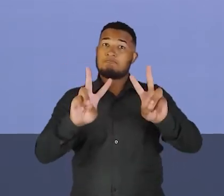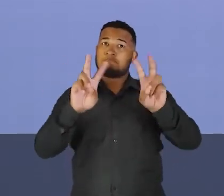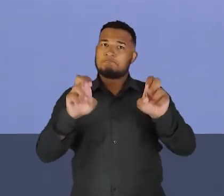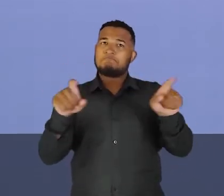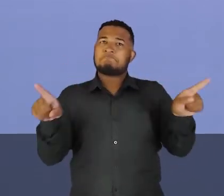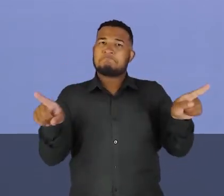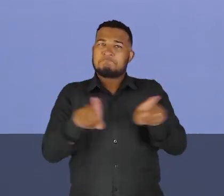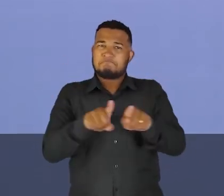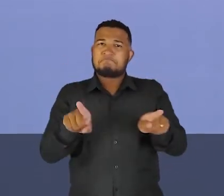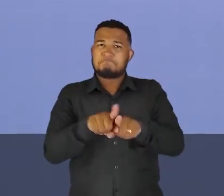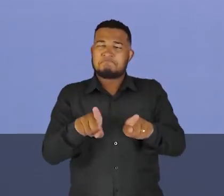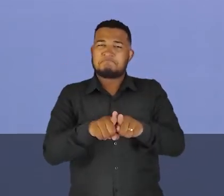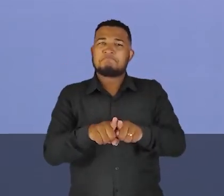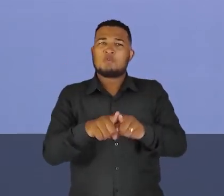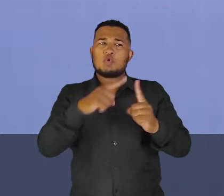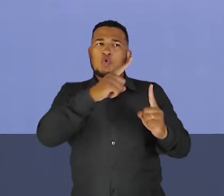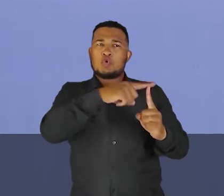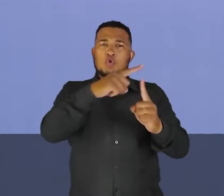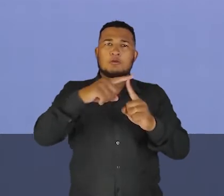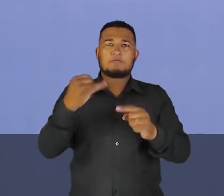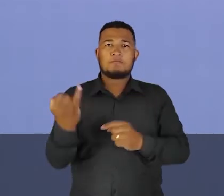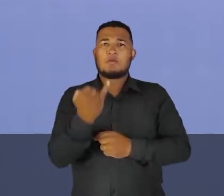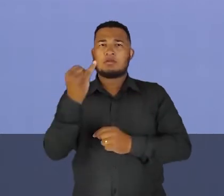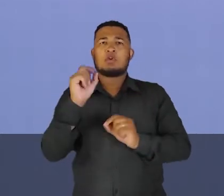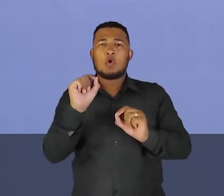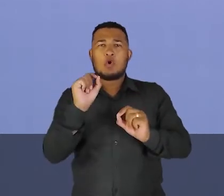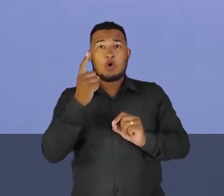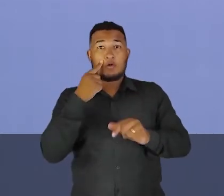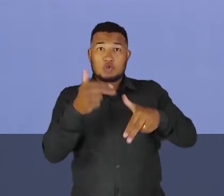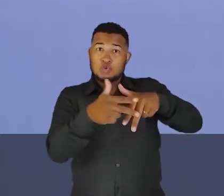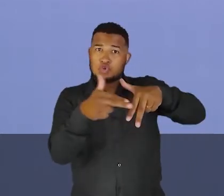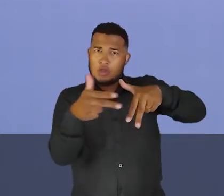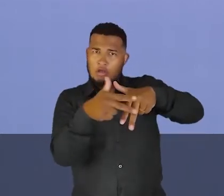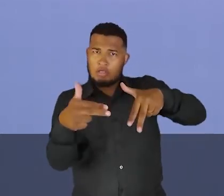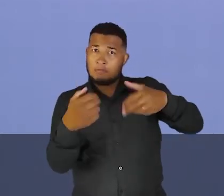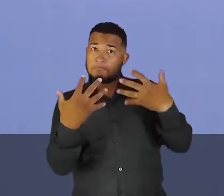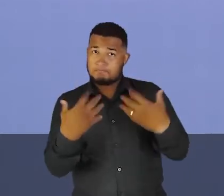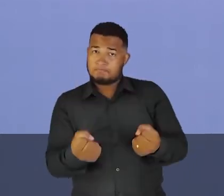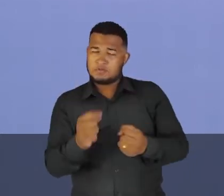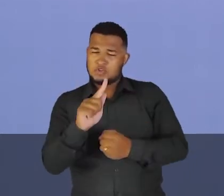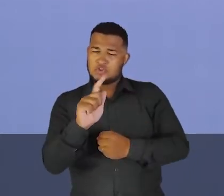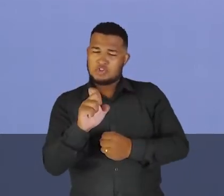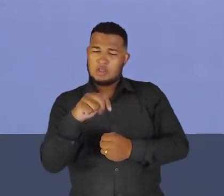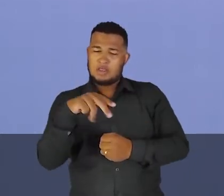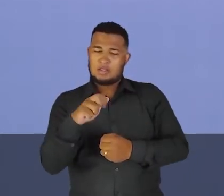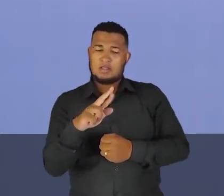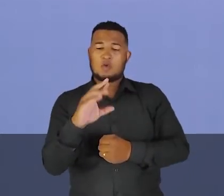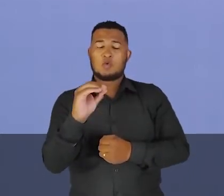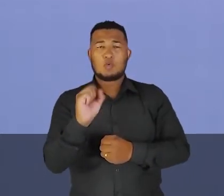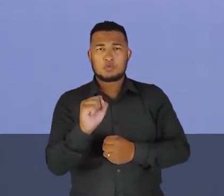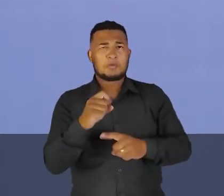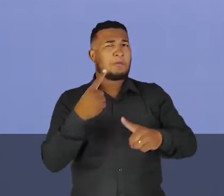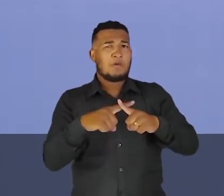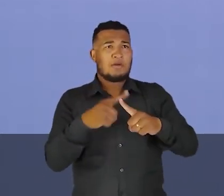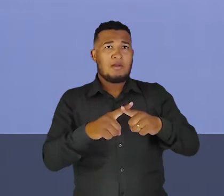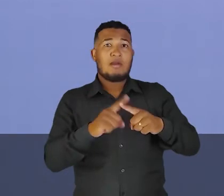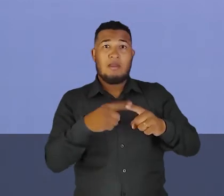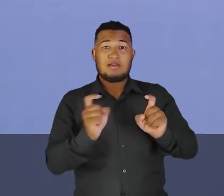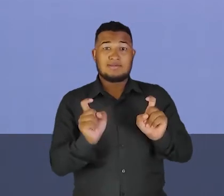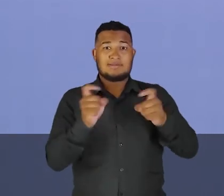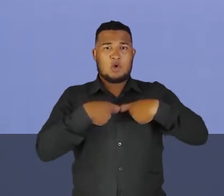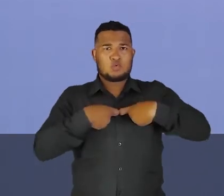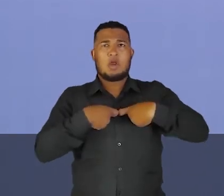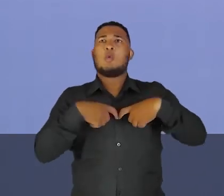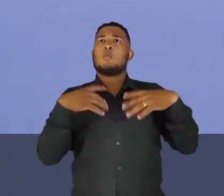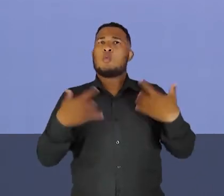questão de questões importantes, vamos falar sobre gênero, juventude? Por que a gente tem que falar? Porque a sexualidade, ela ainda é um grande